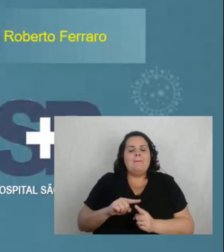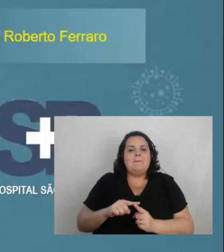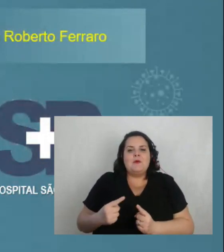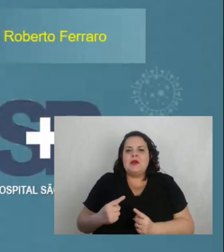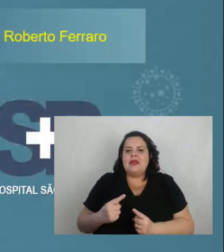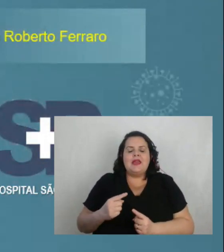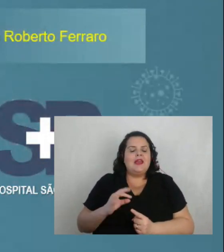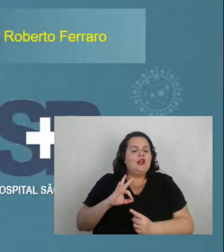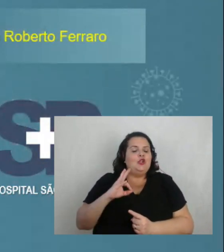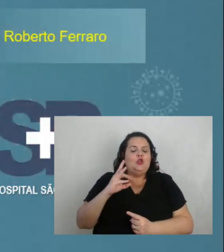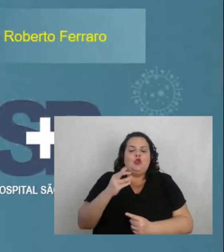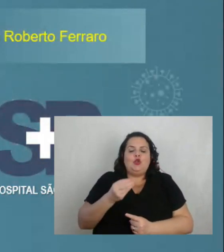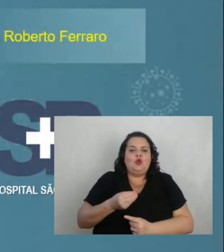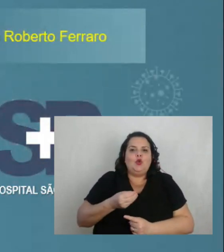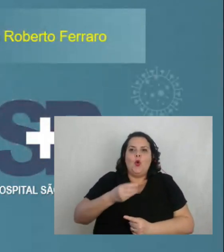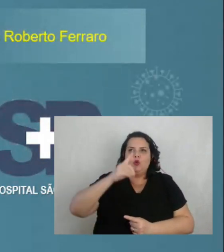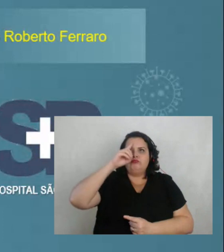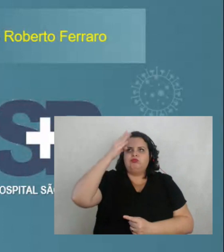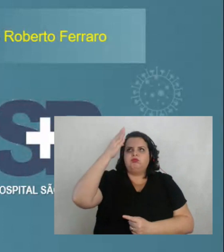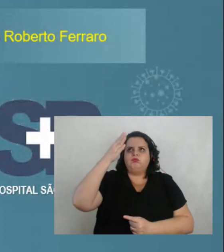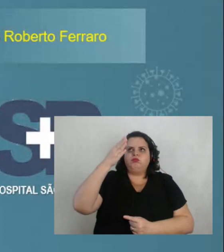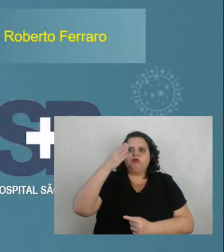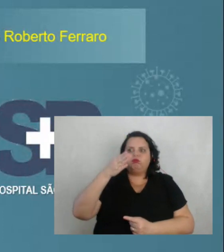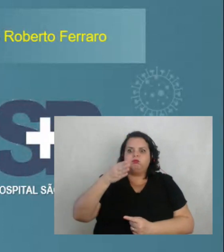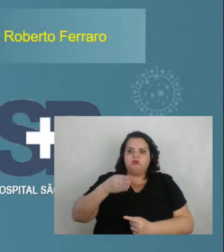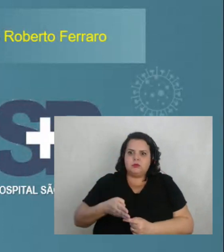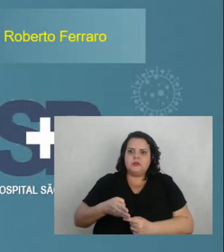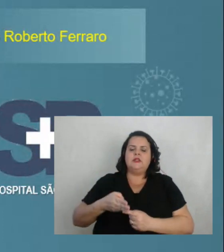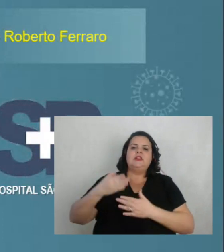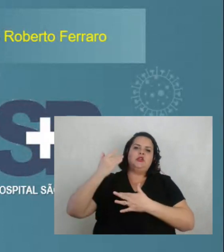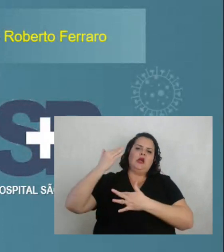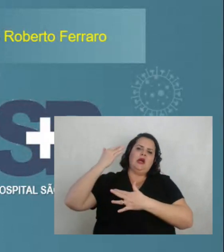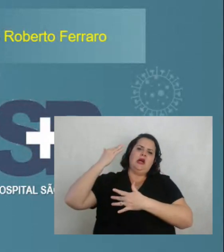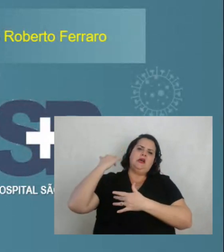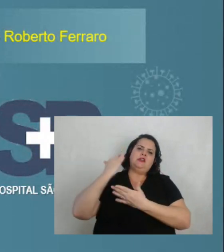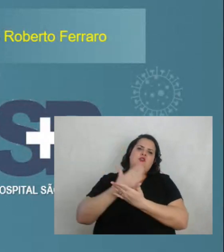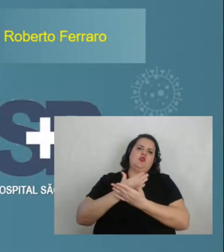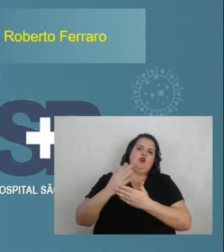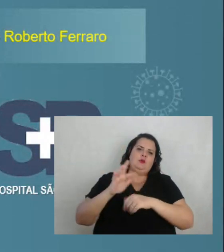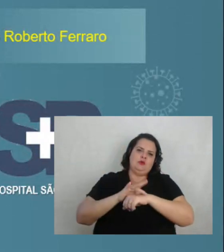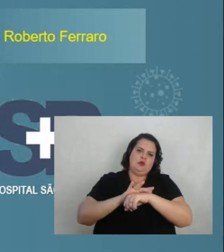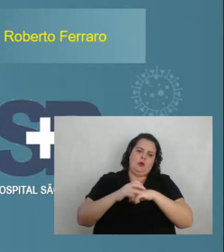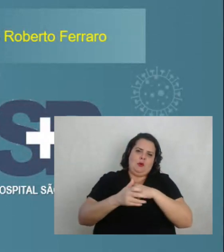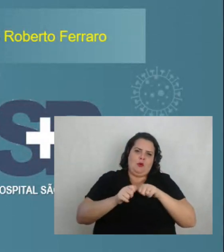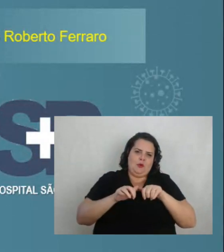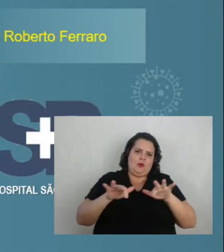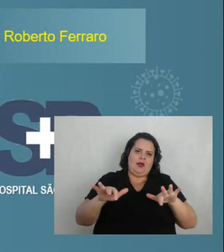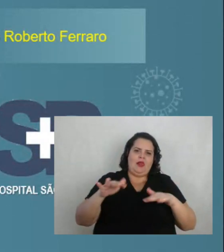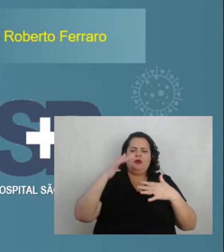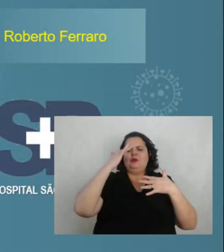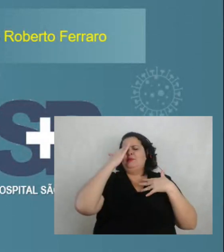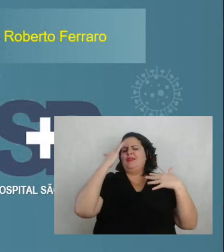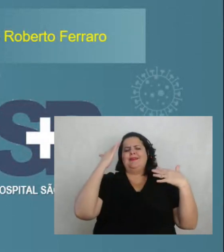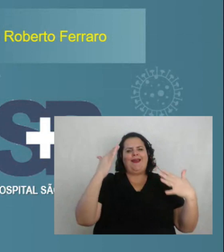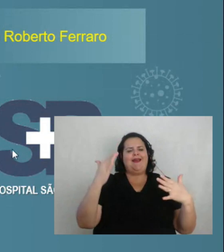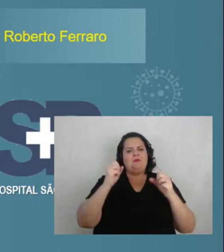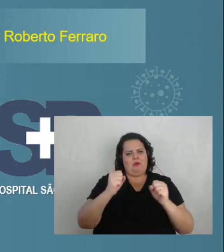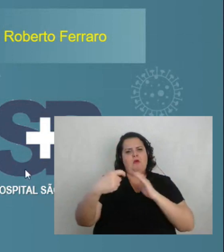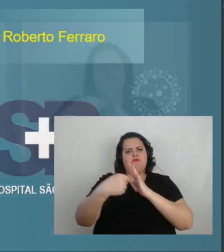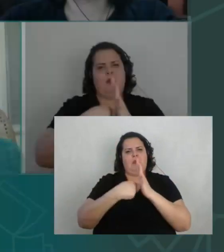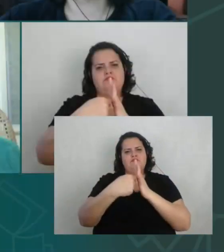segundos, desde o início da pandemia. Muito obrigado e estou à disposição para perguntas.